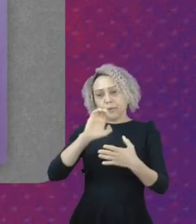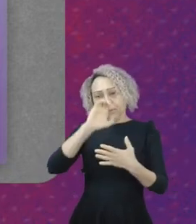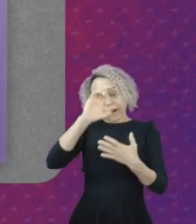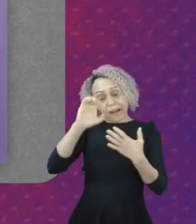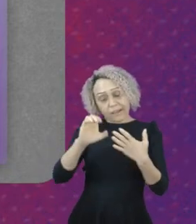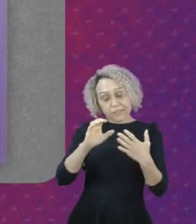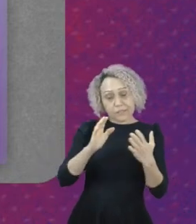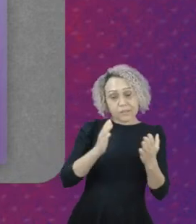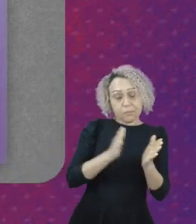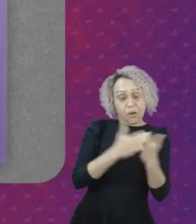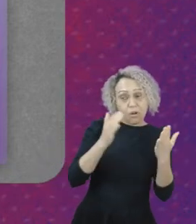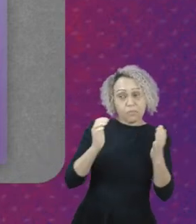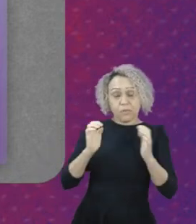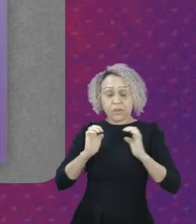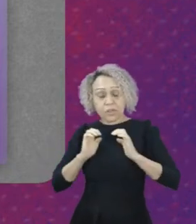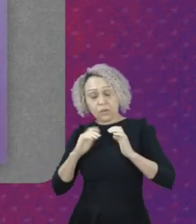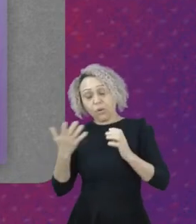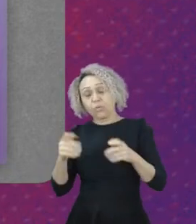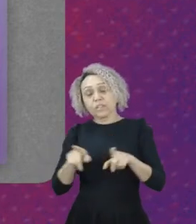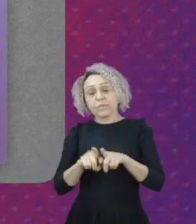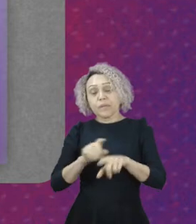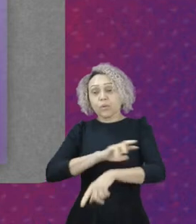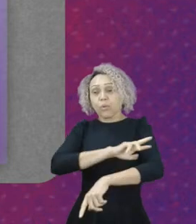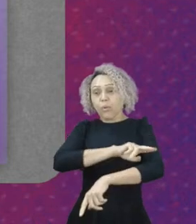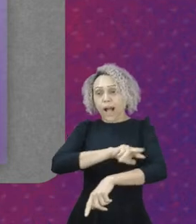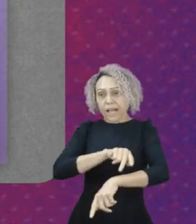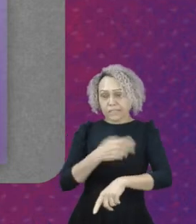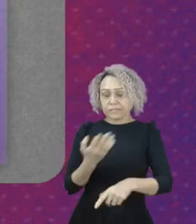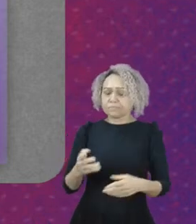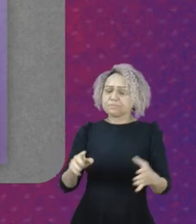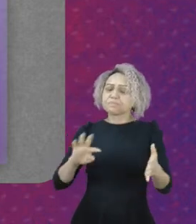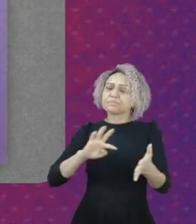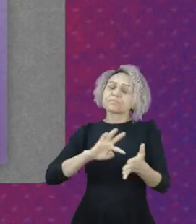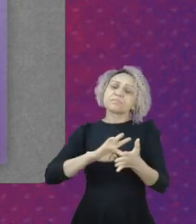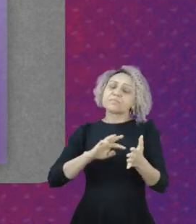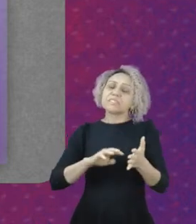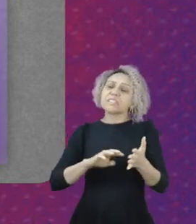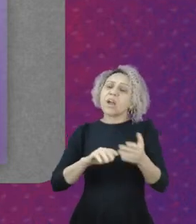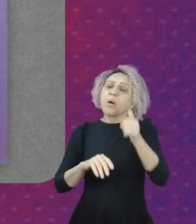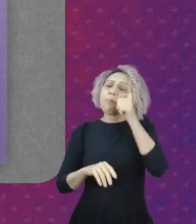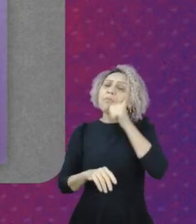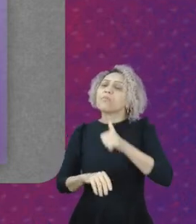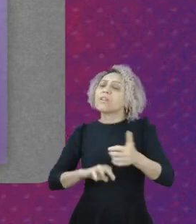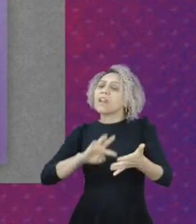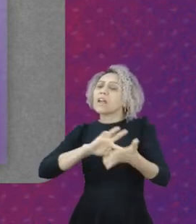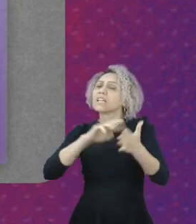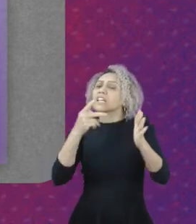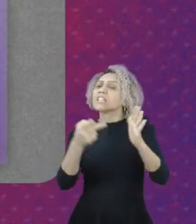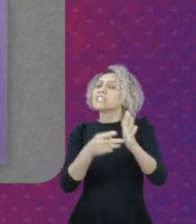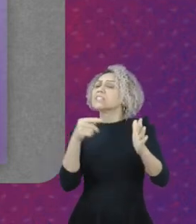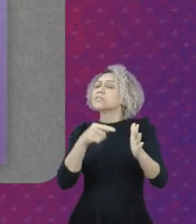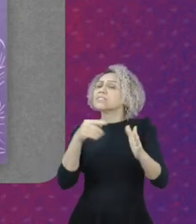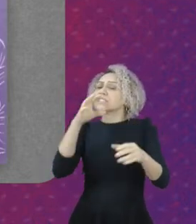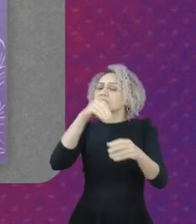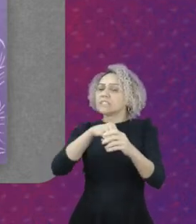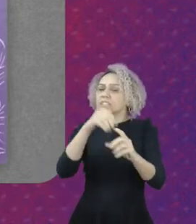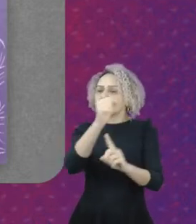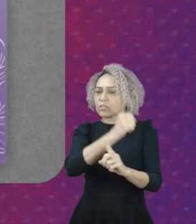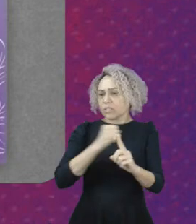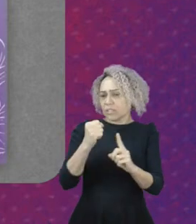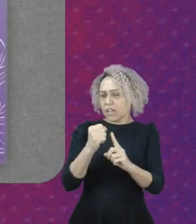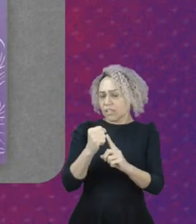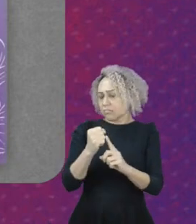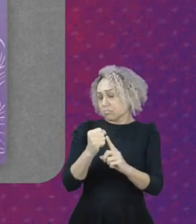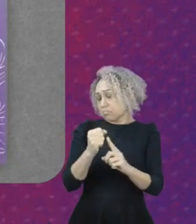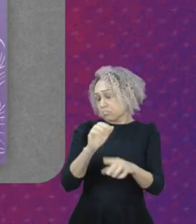nossa sociedade? É ser do jeito que a gente quer, mas exigem de nós um estereótipo.